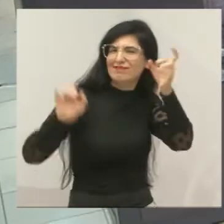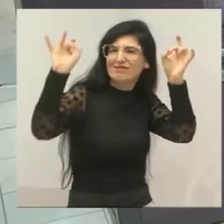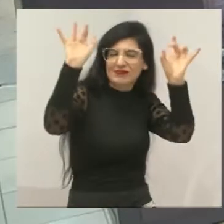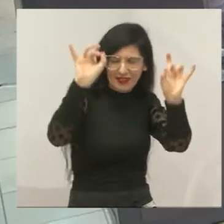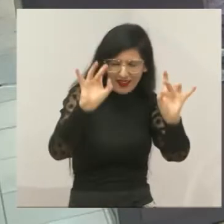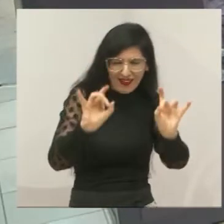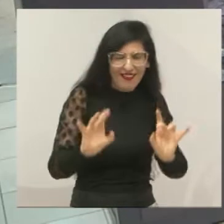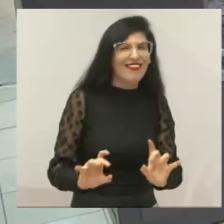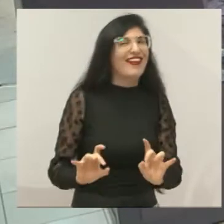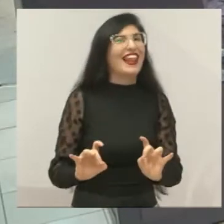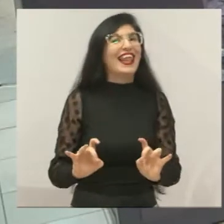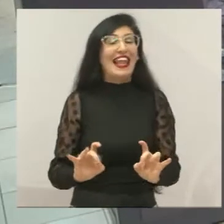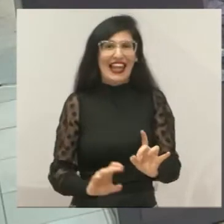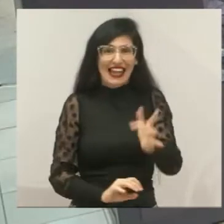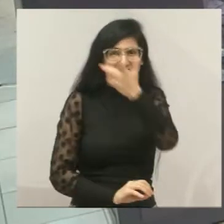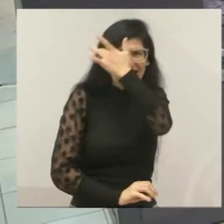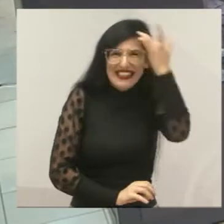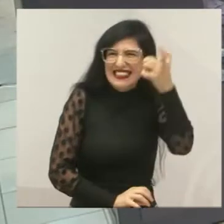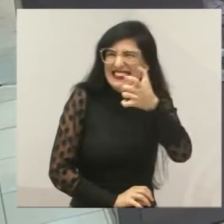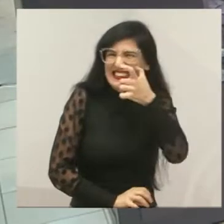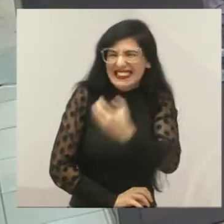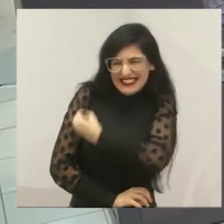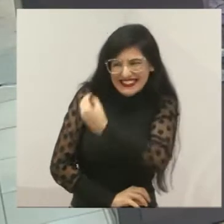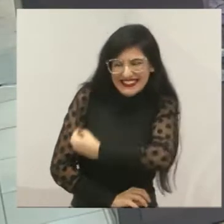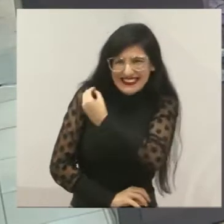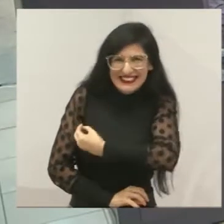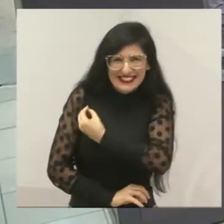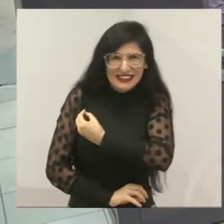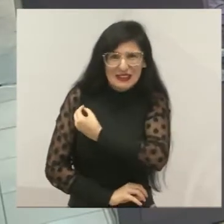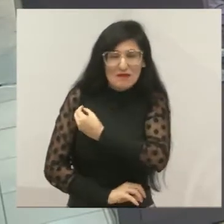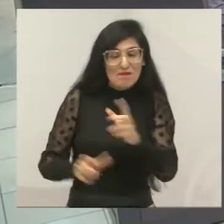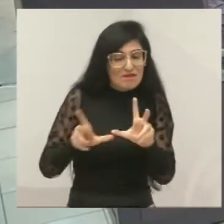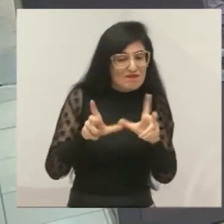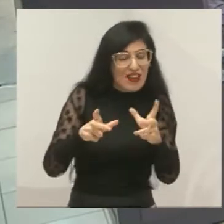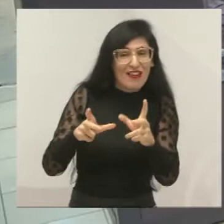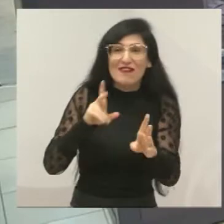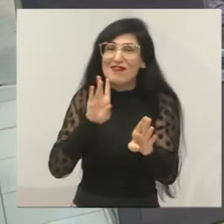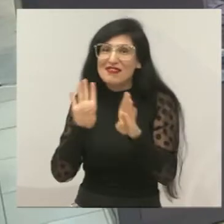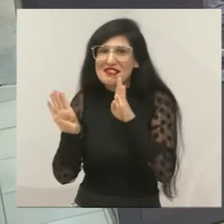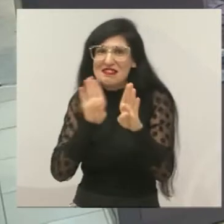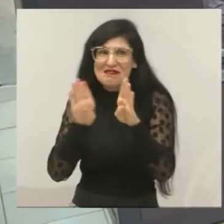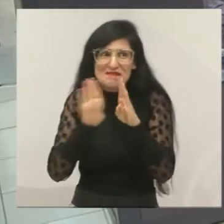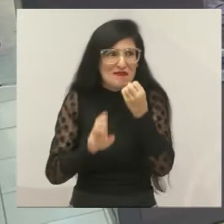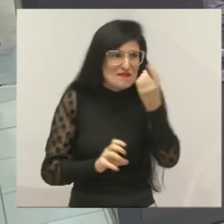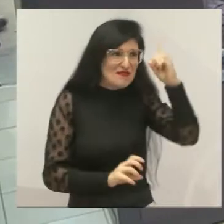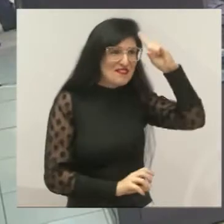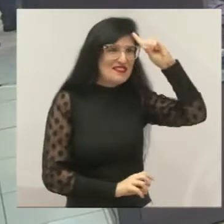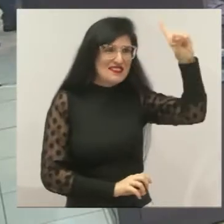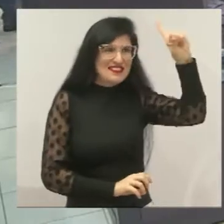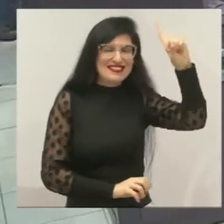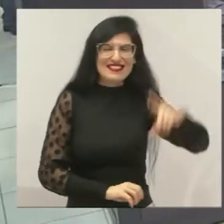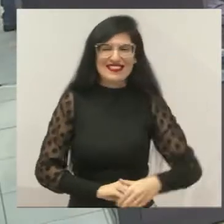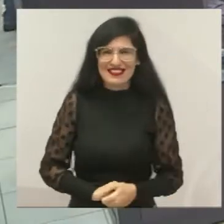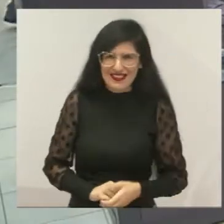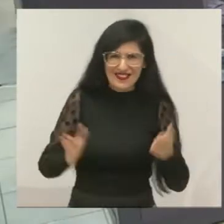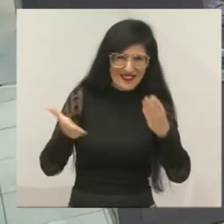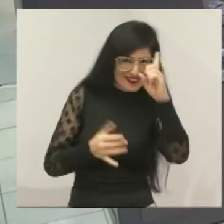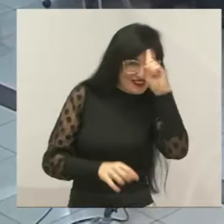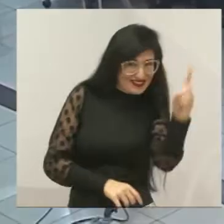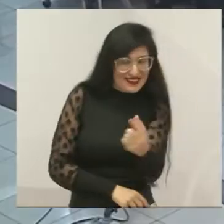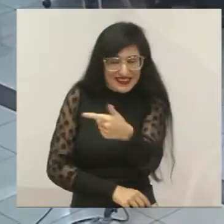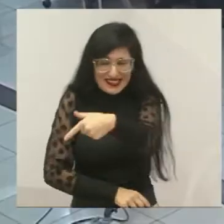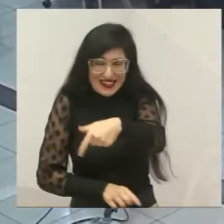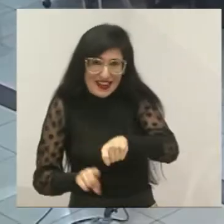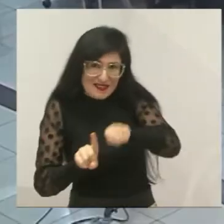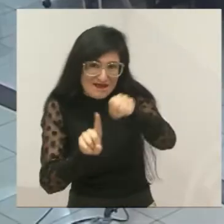especial aqueles que nos assistem ao vivo pela página da Câmara no Facebook, bom dia. Na presente data de 7